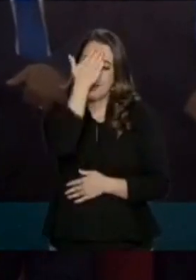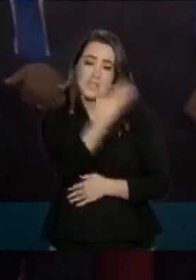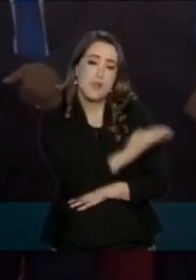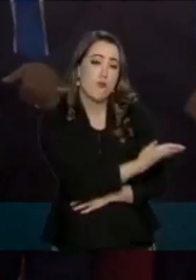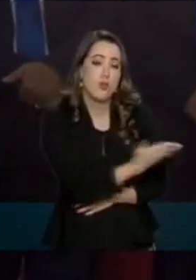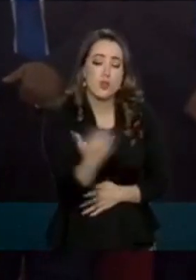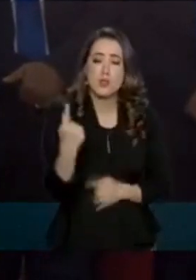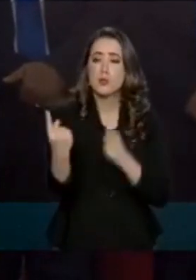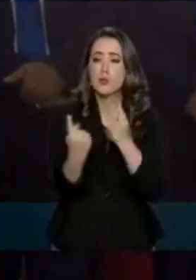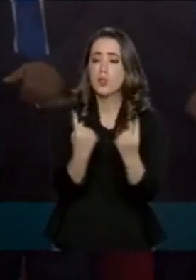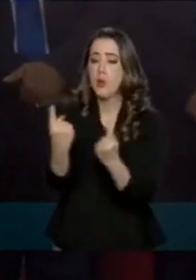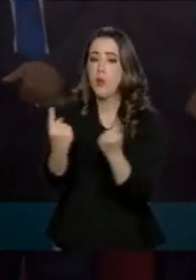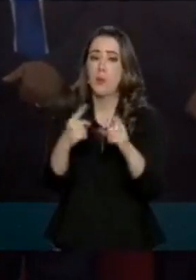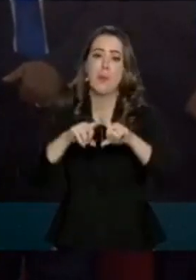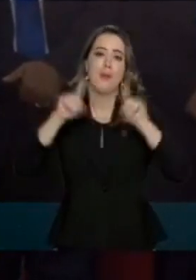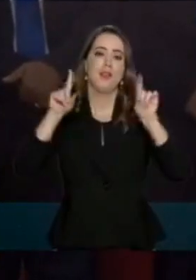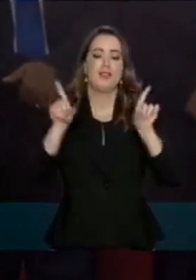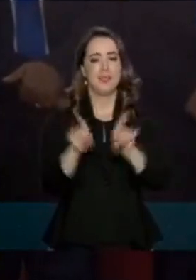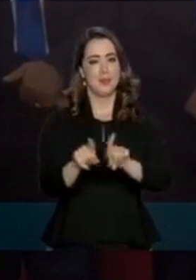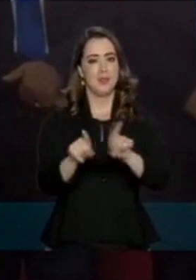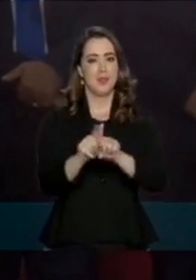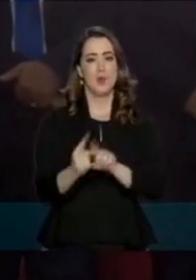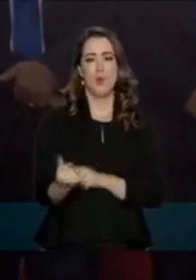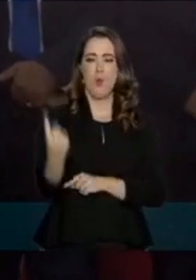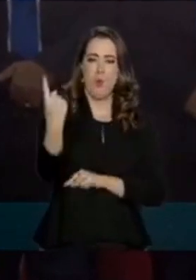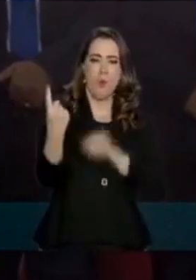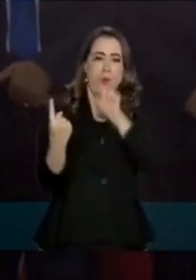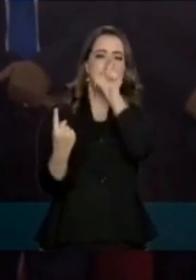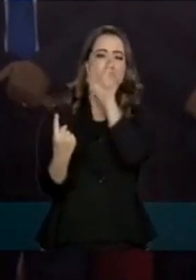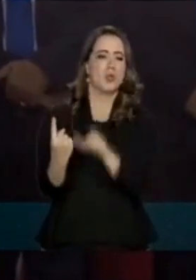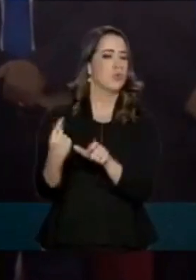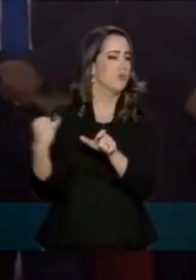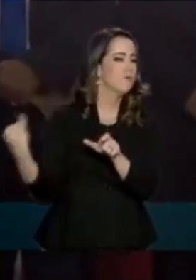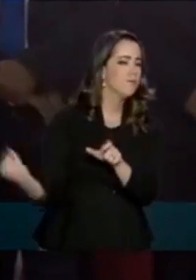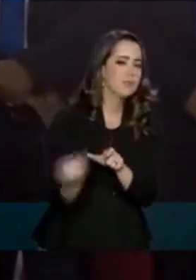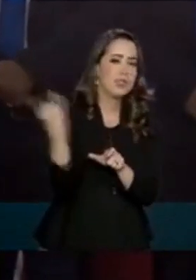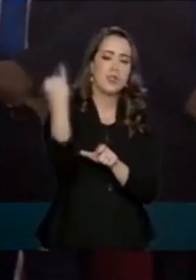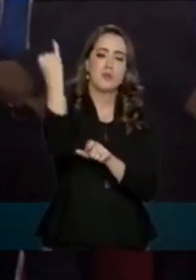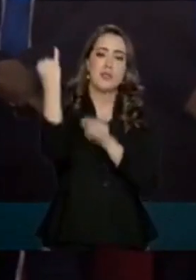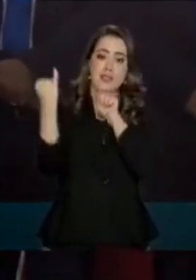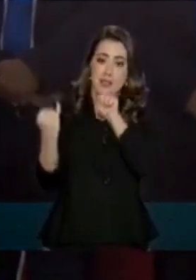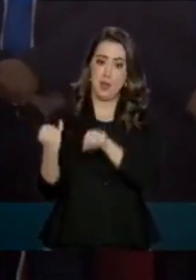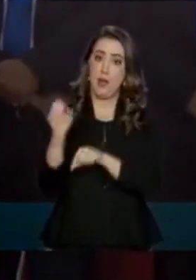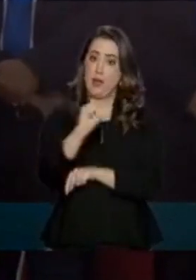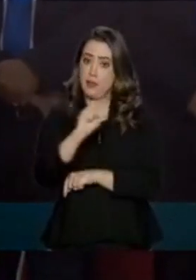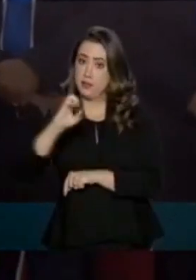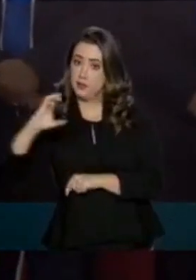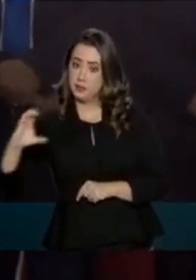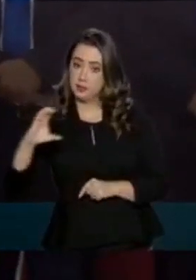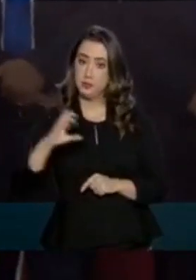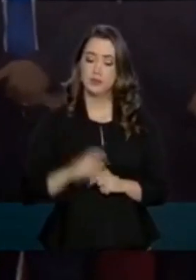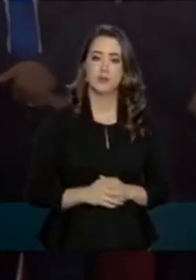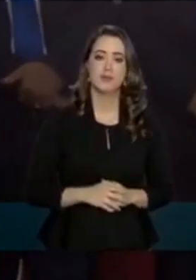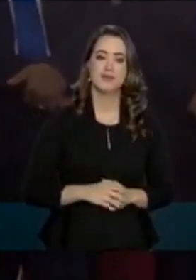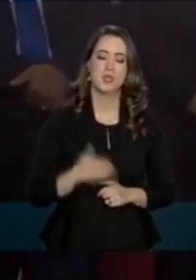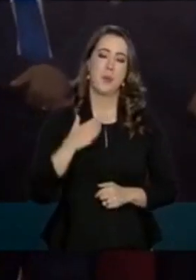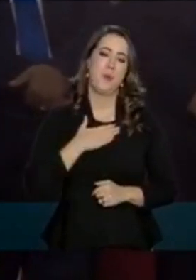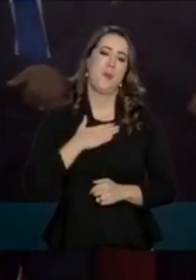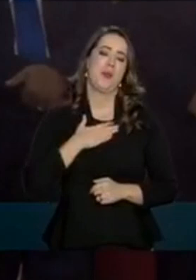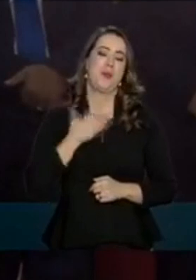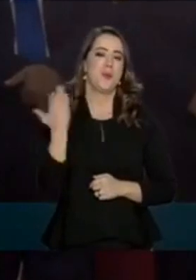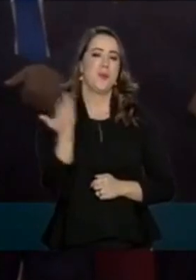vocês, mas também uma pessoa muito especial aqui em Santa Catarina. o meu